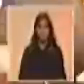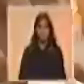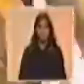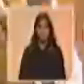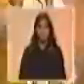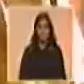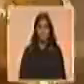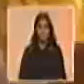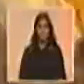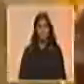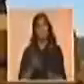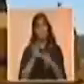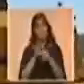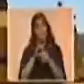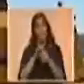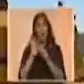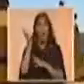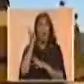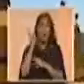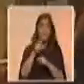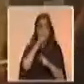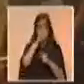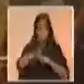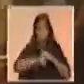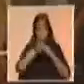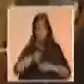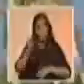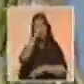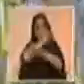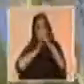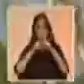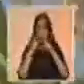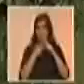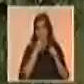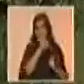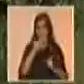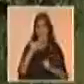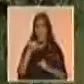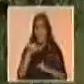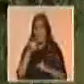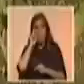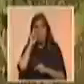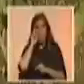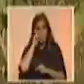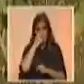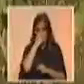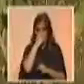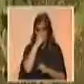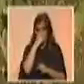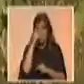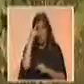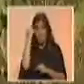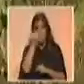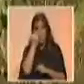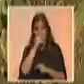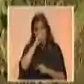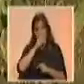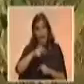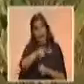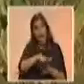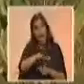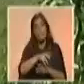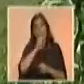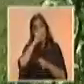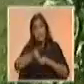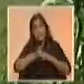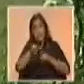No âmbito do Congresso dos Agricultores Europeus 2012, foi defendida a ideia de que o setor agrícola da União Europeia